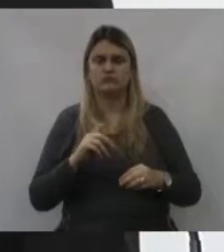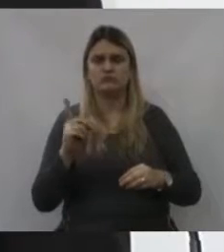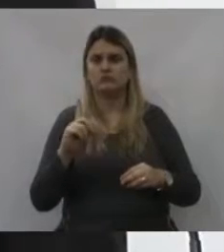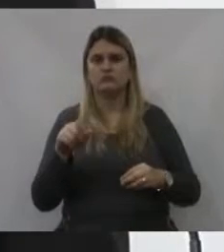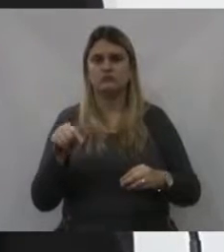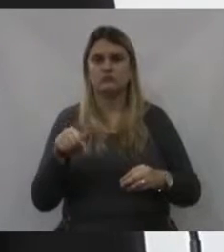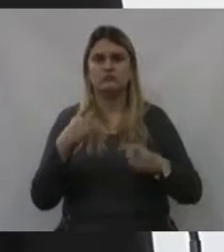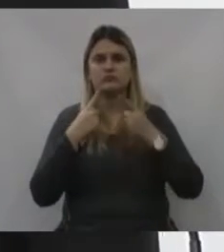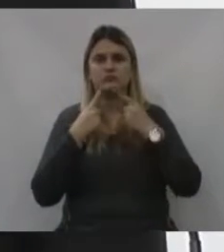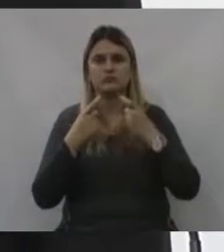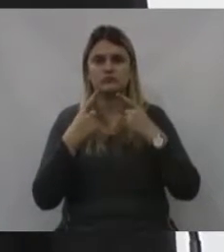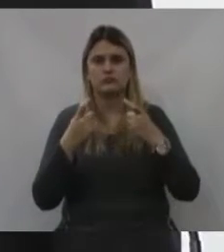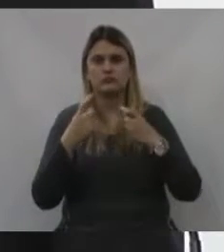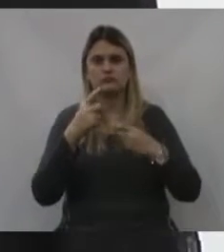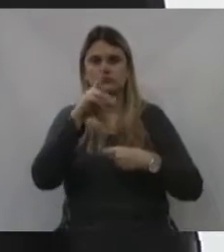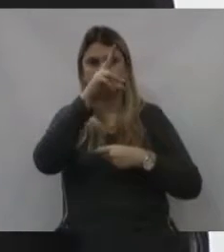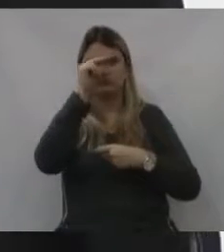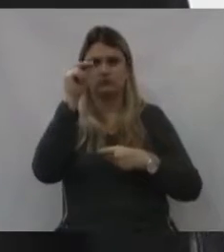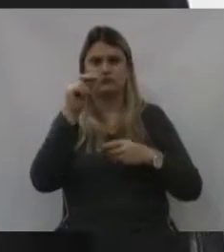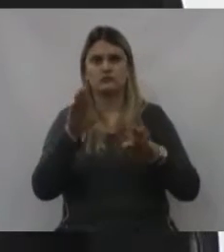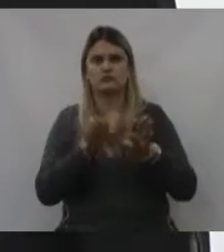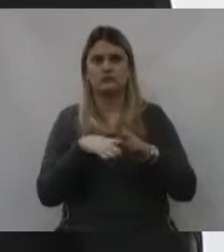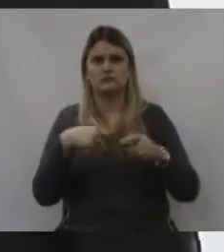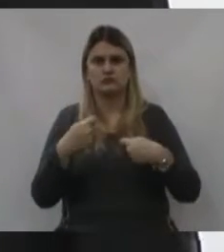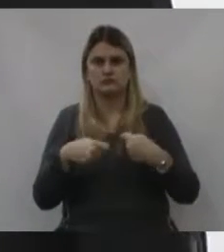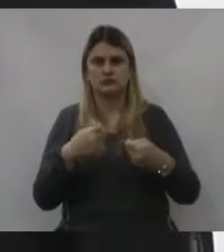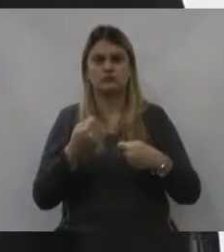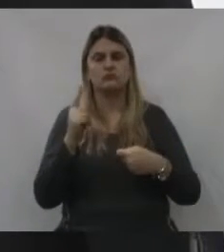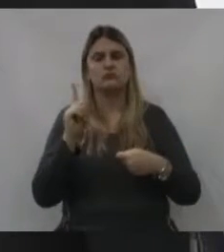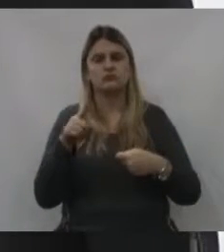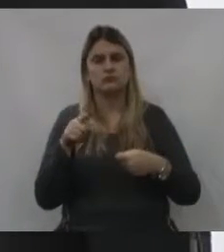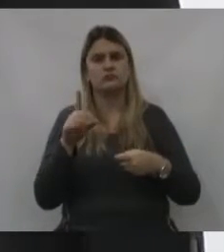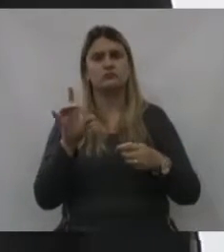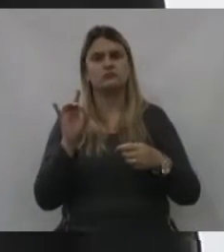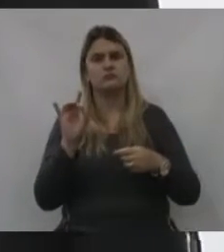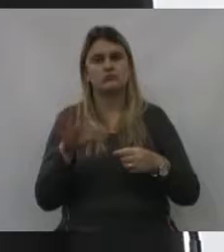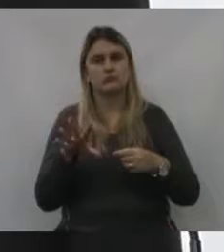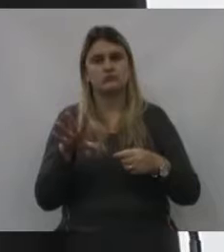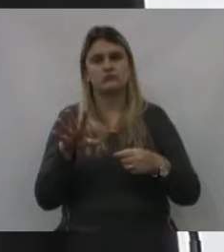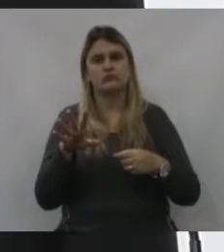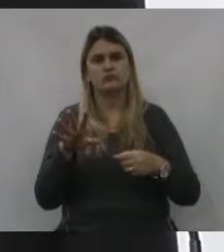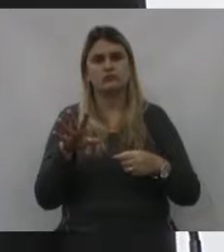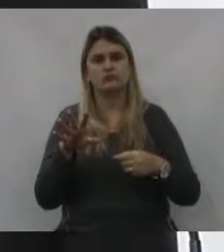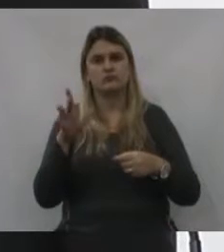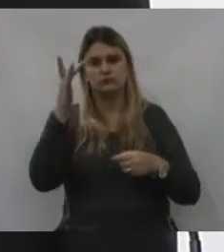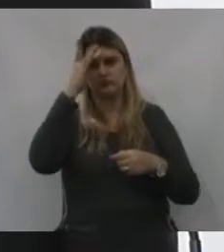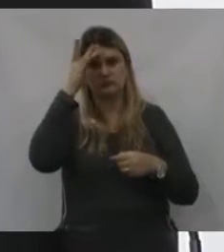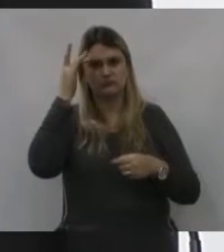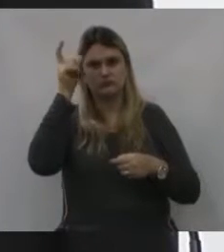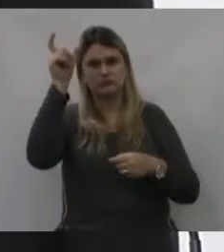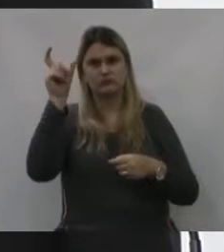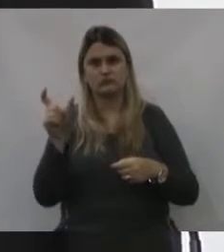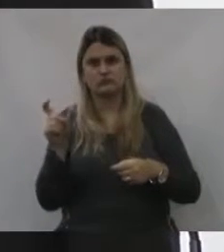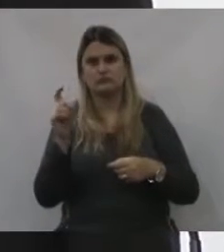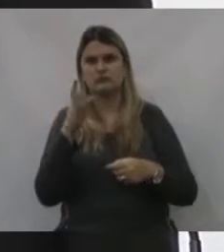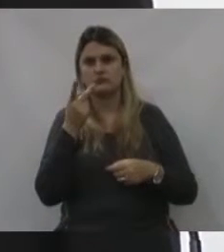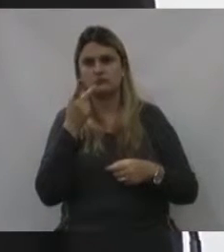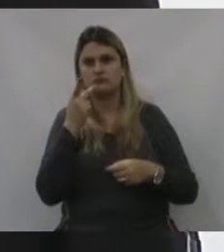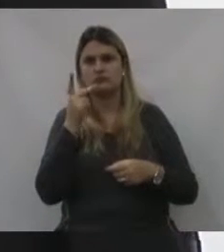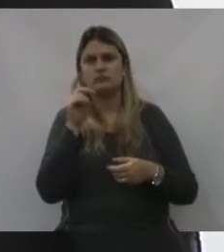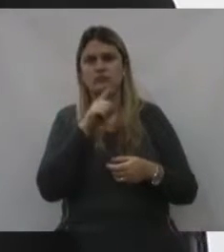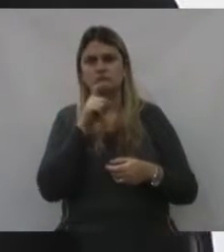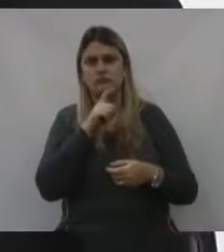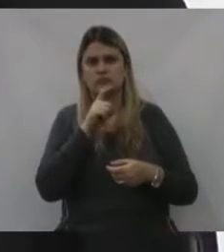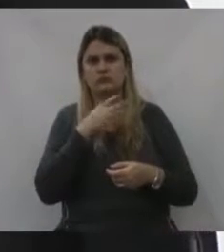né? Não se trata aqui de uma crítica ao prefeito nem à administração. Se trata exclusivamente a esse funcionário